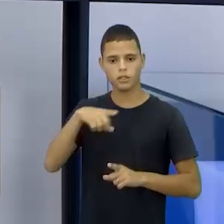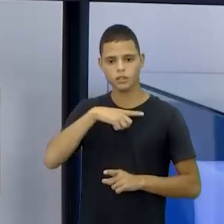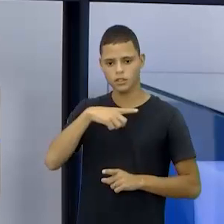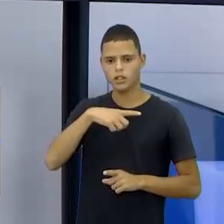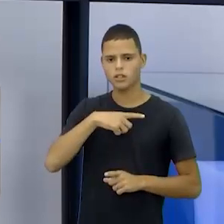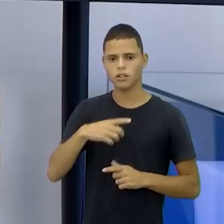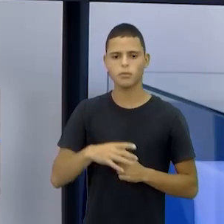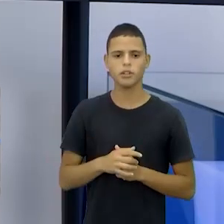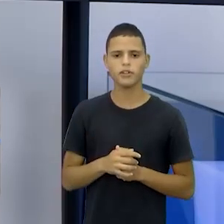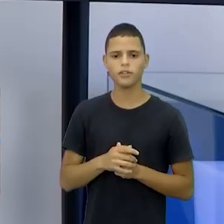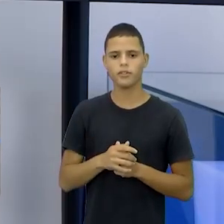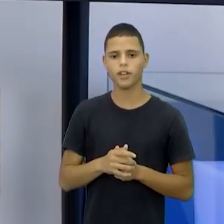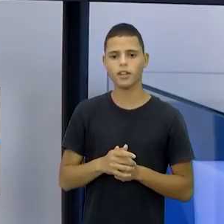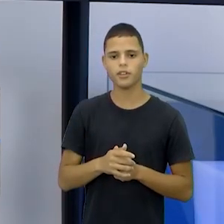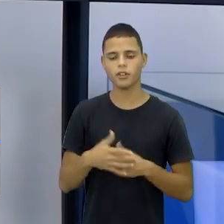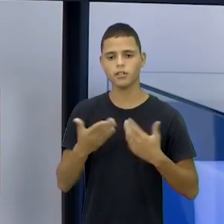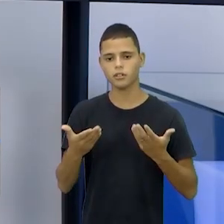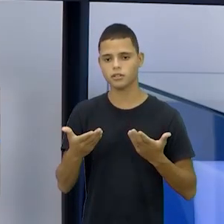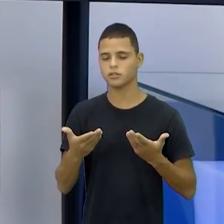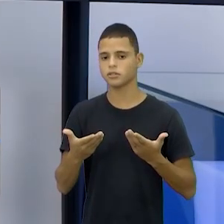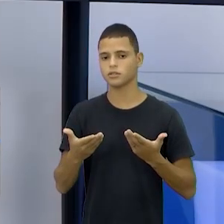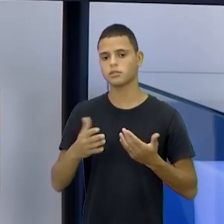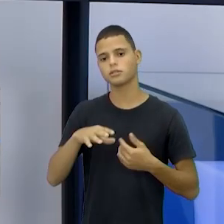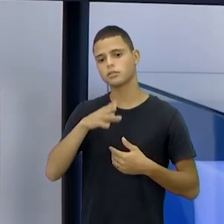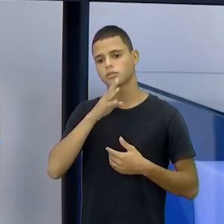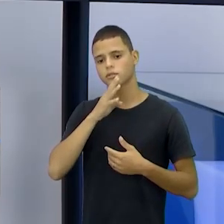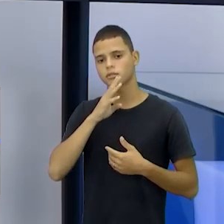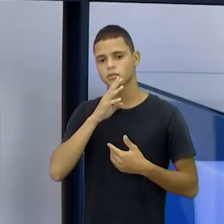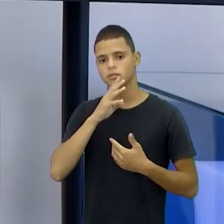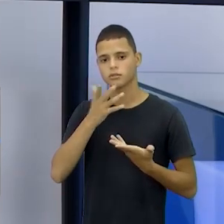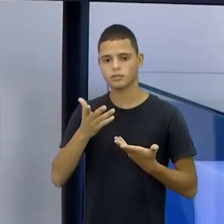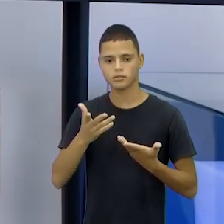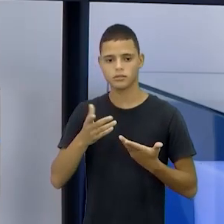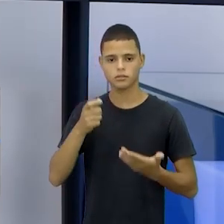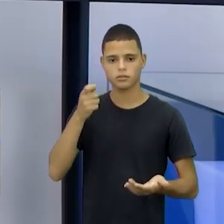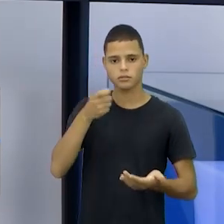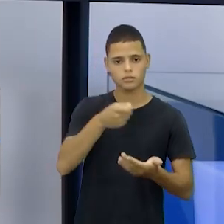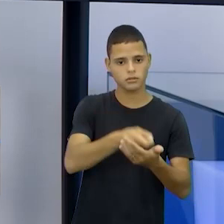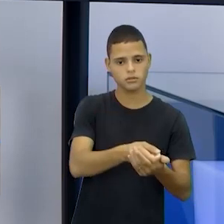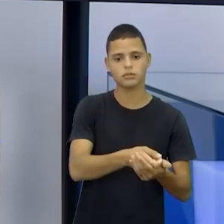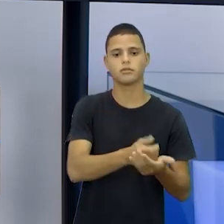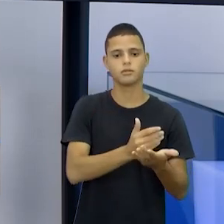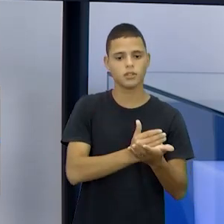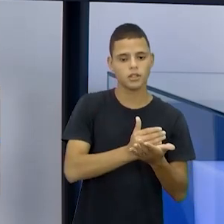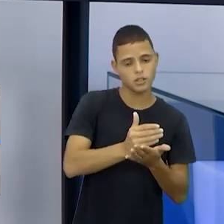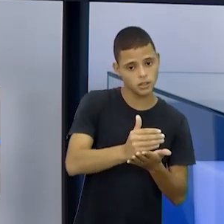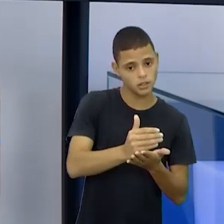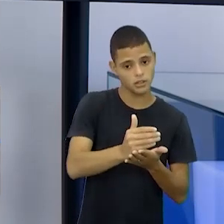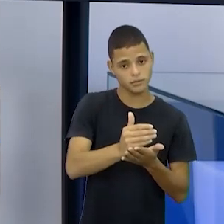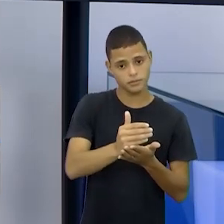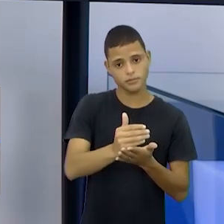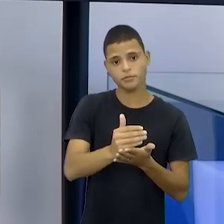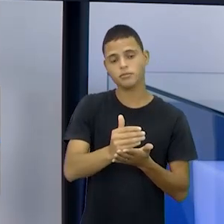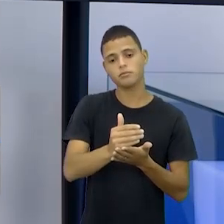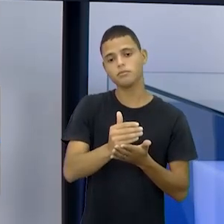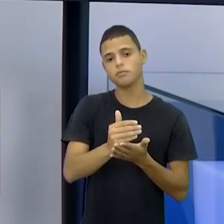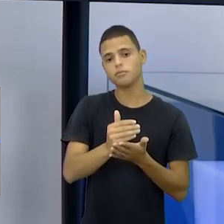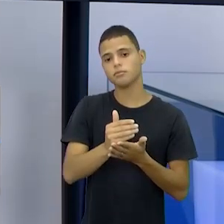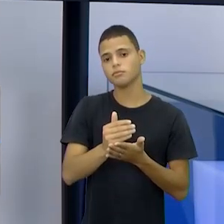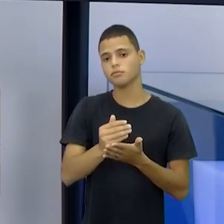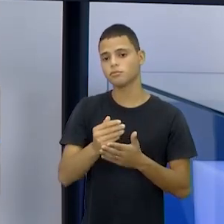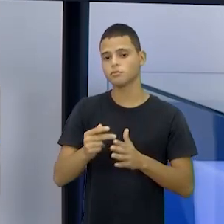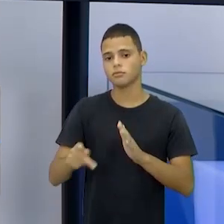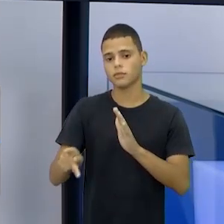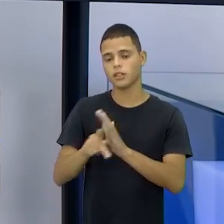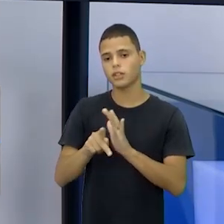sempre nas fontes confiáveis, viu, professora? Sim. Eles vão ter que pegar tudo isso, né, através da tabela Price e da